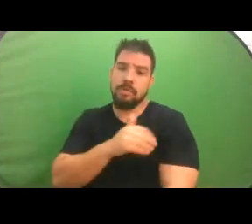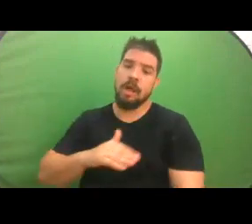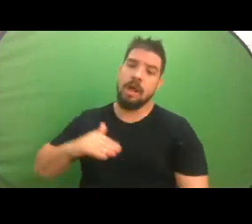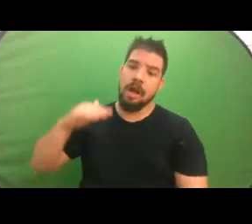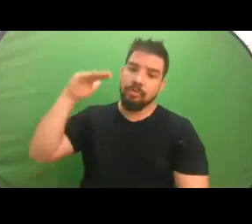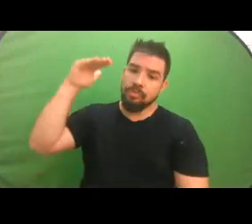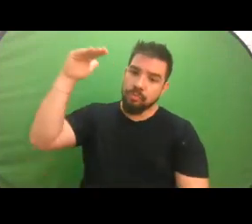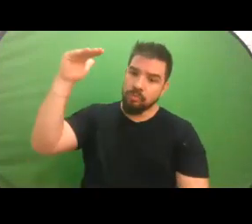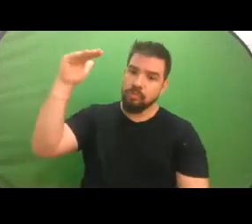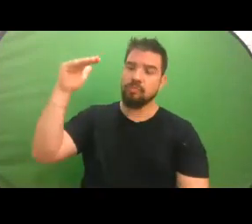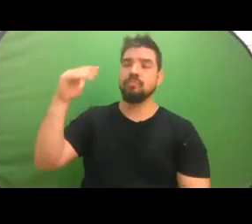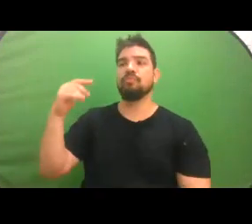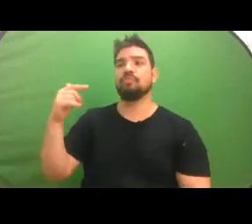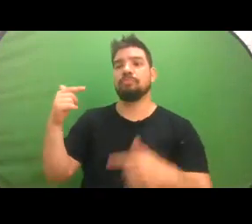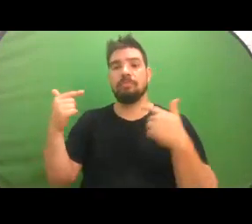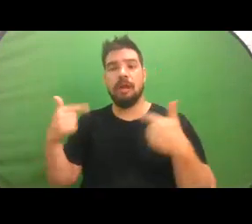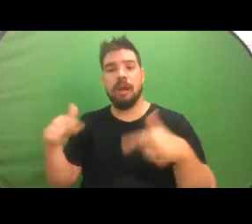né, e que têm